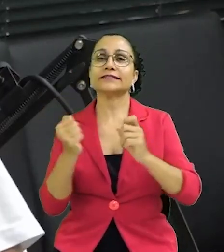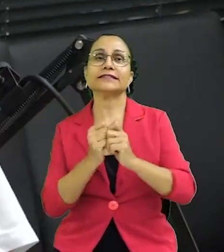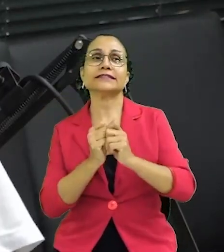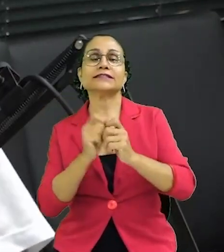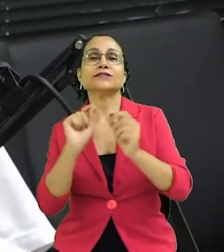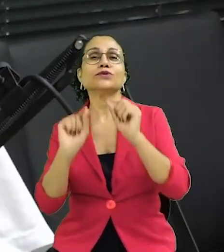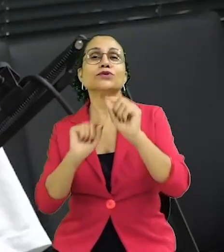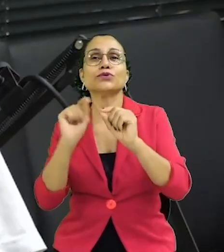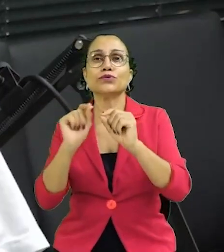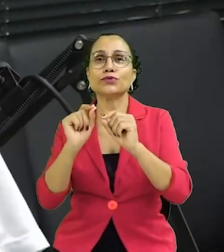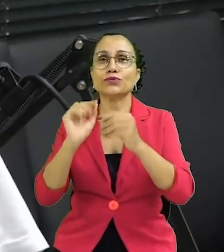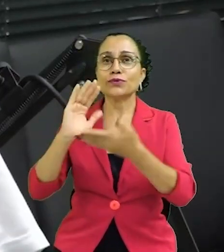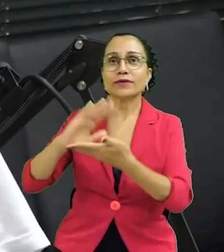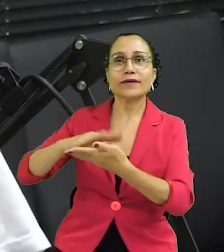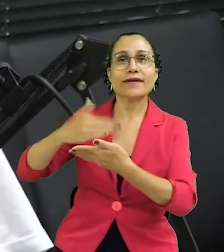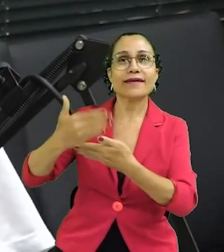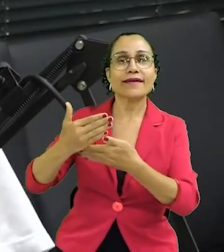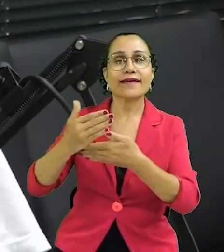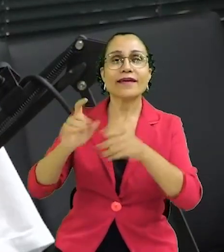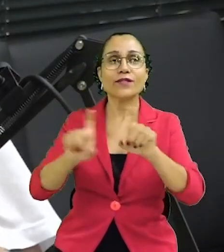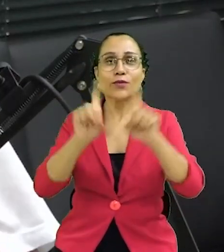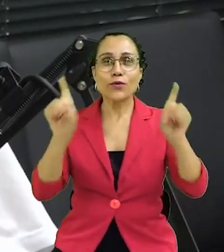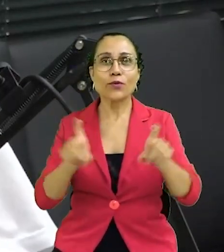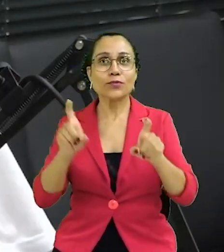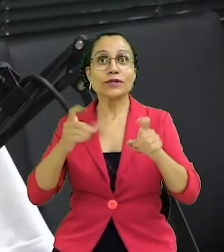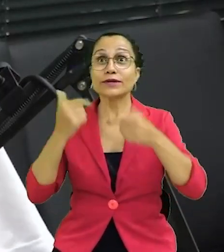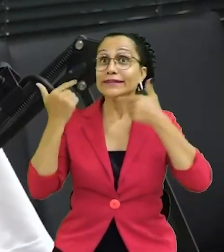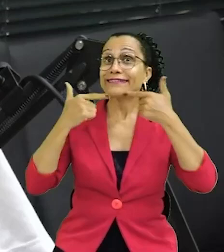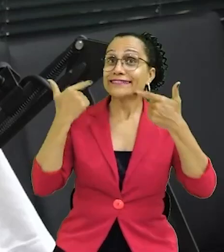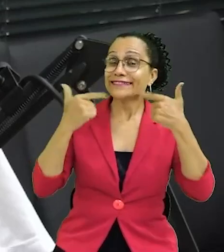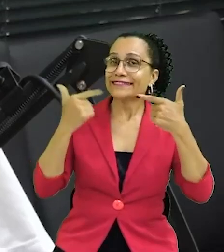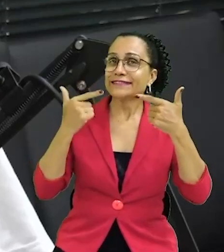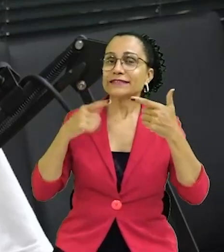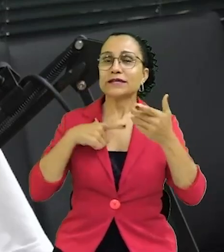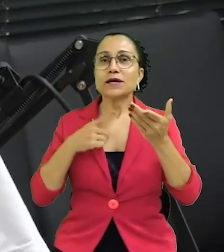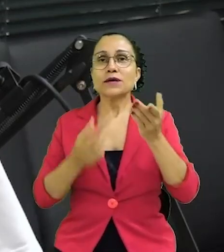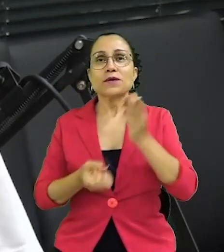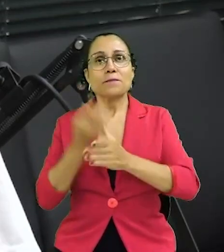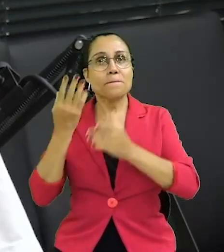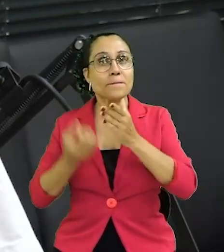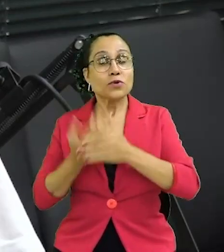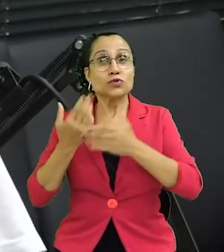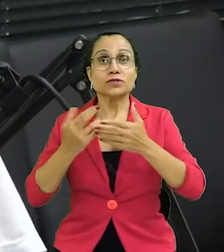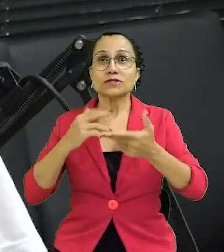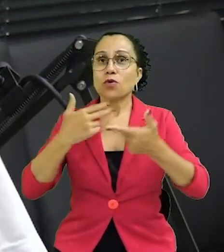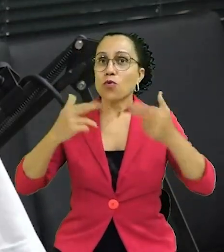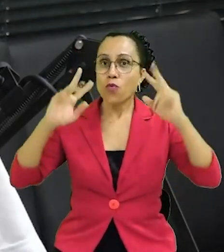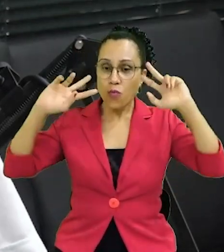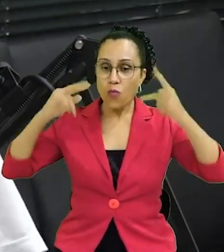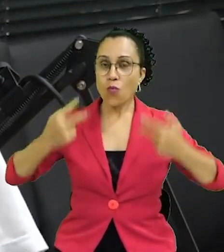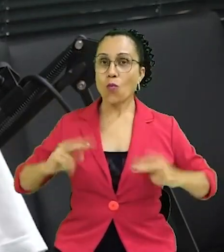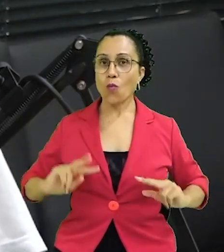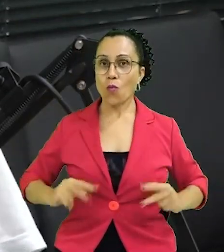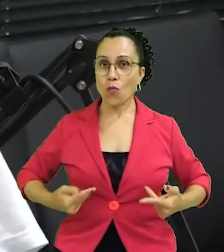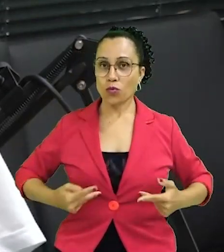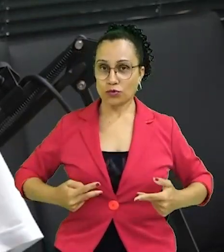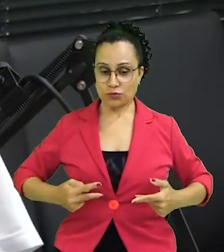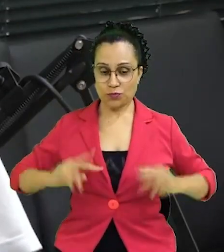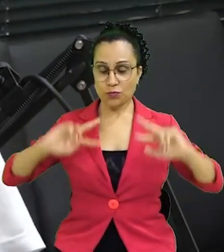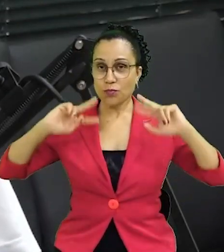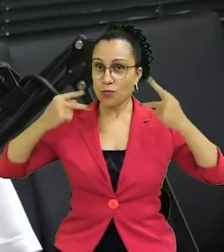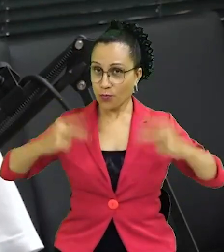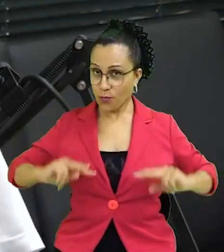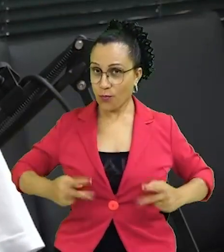falei do sorriso, da animação, além da gente produzir endorfina, serotonina, a gente faz aquele